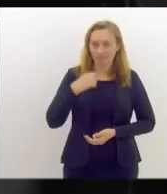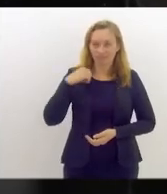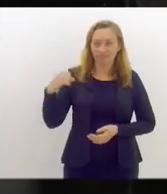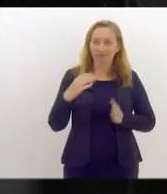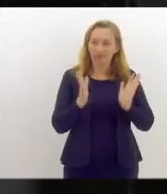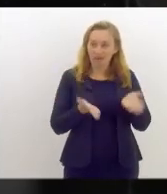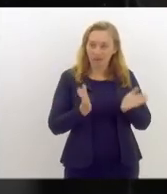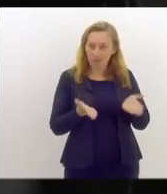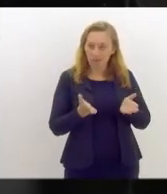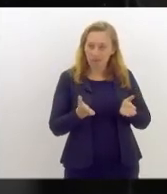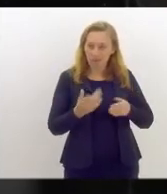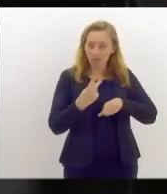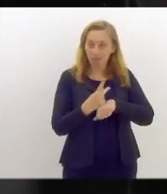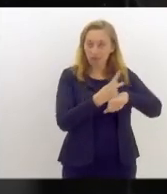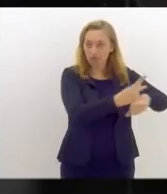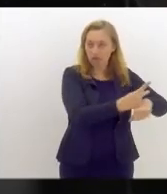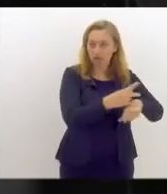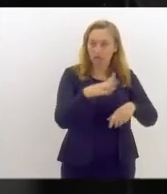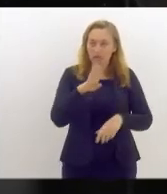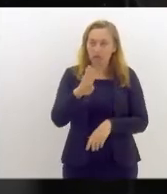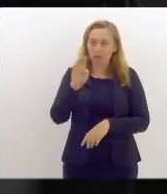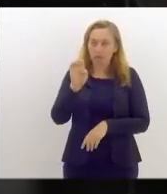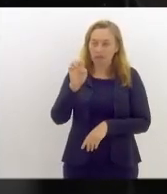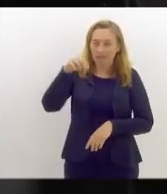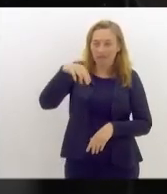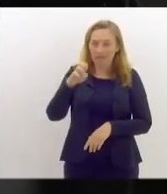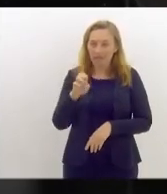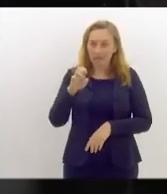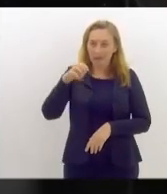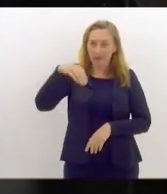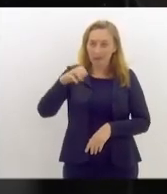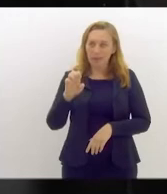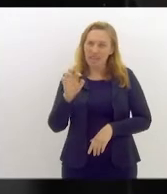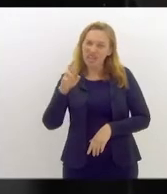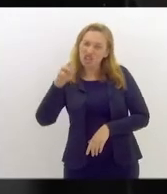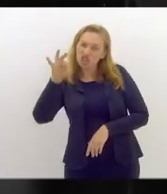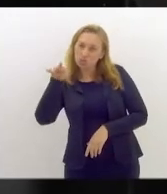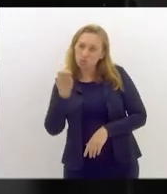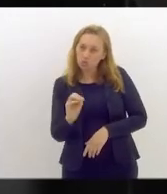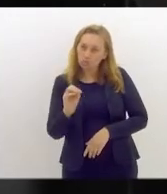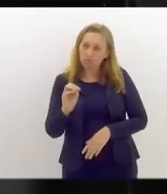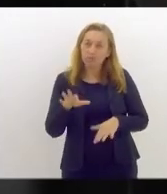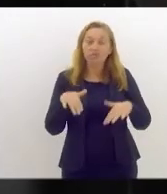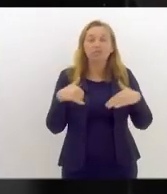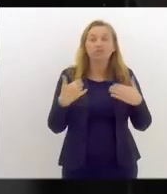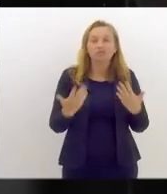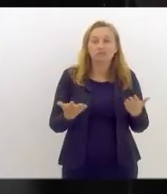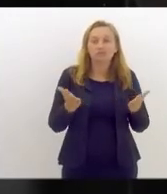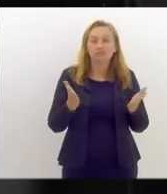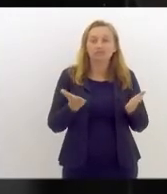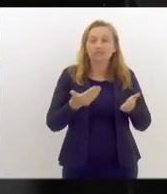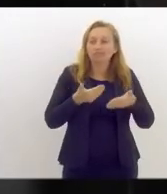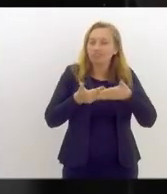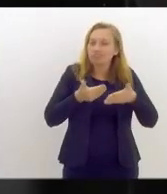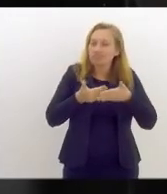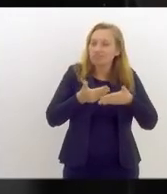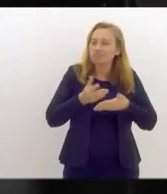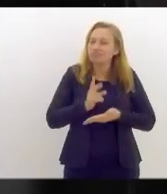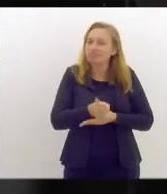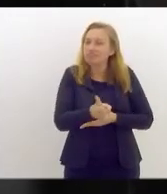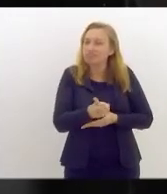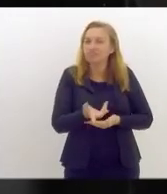de Benedito então é sua excelência está sempre muito próximo